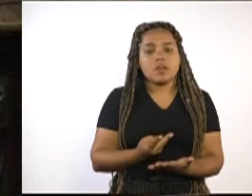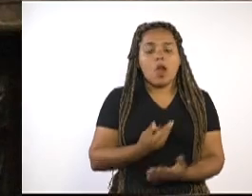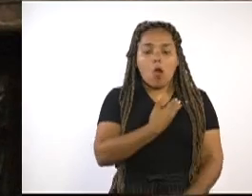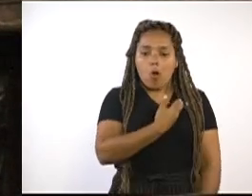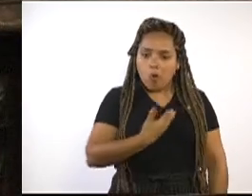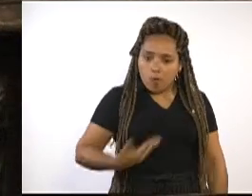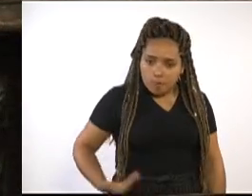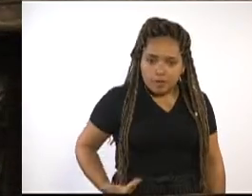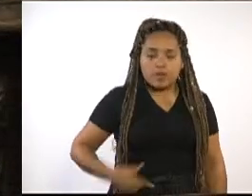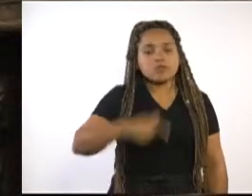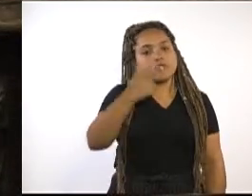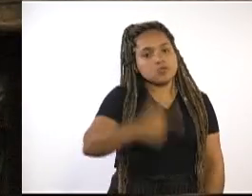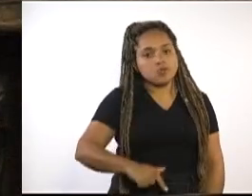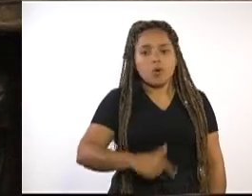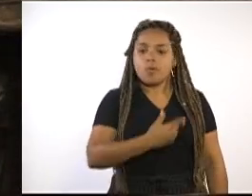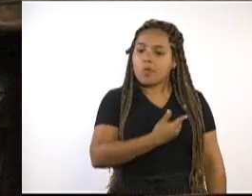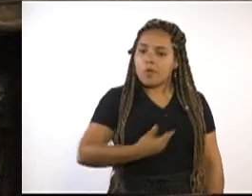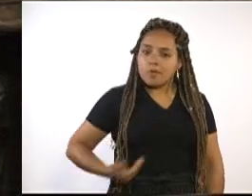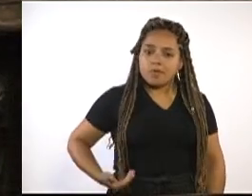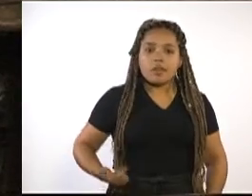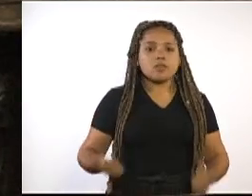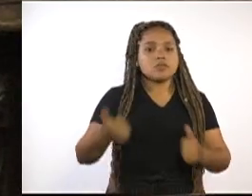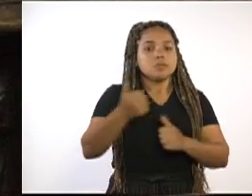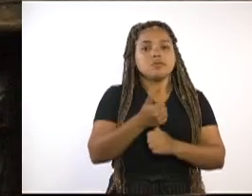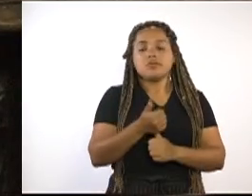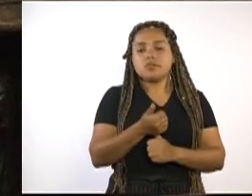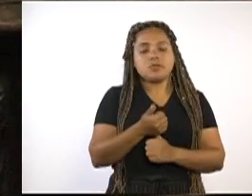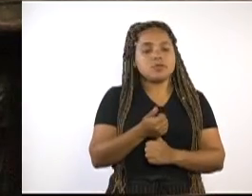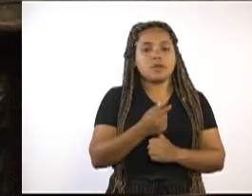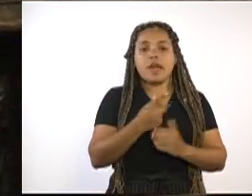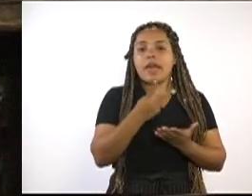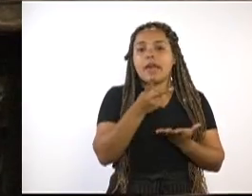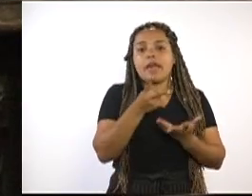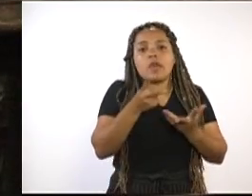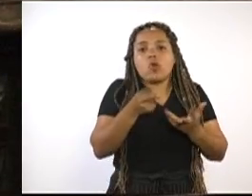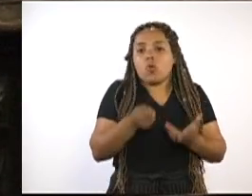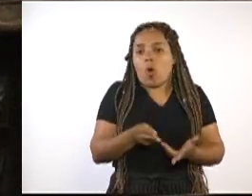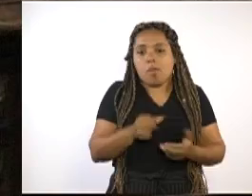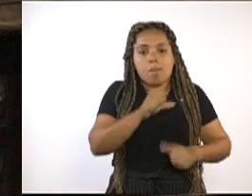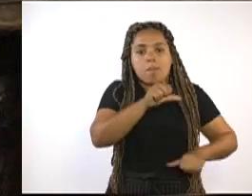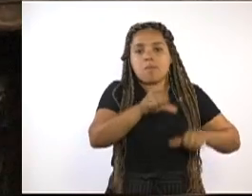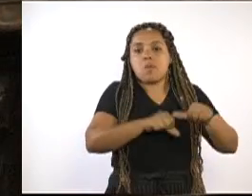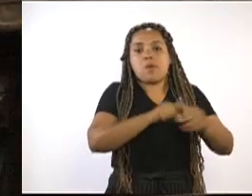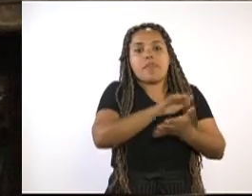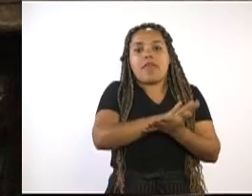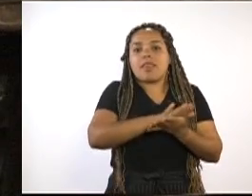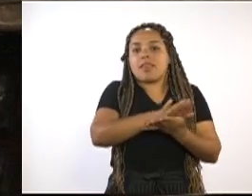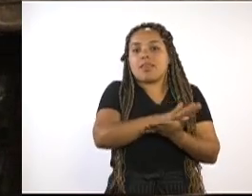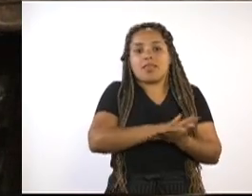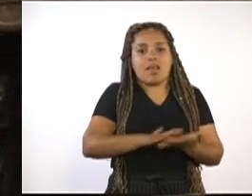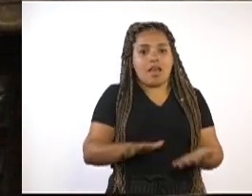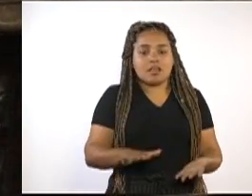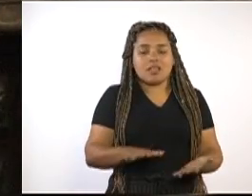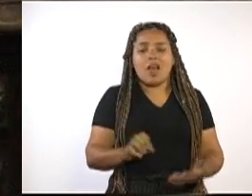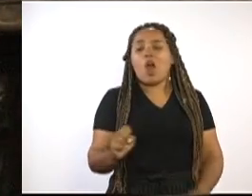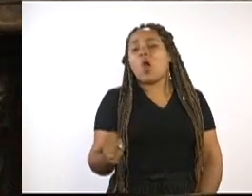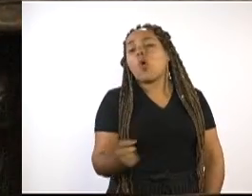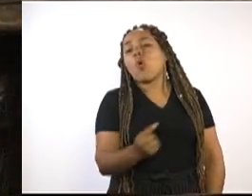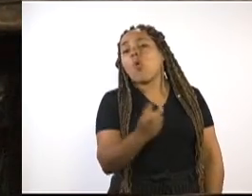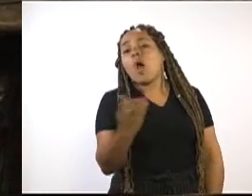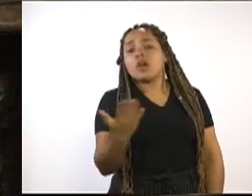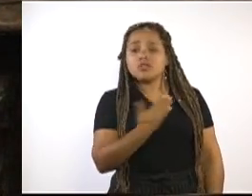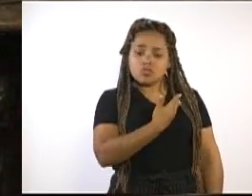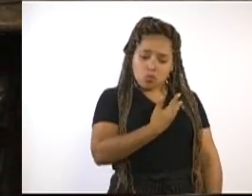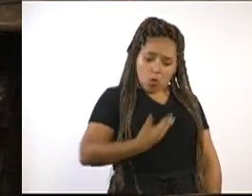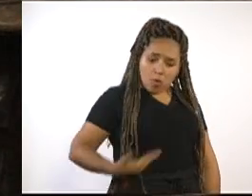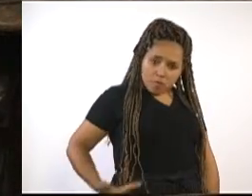governo após governo. Quantos governos se passaram nesse estado e